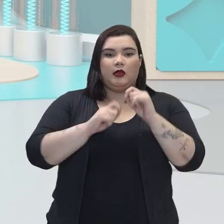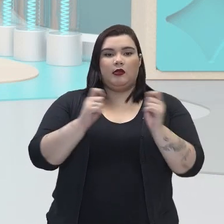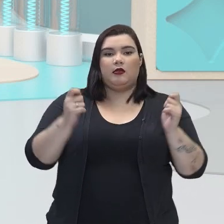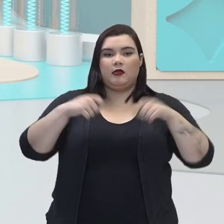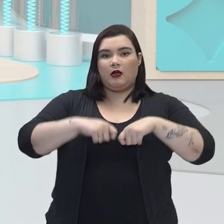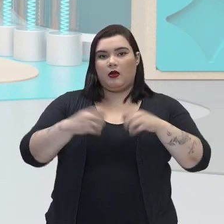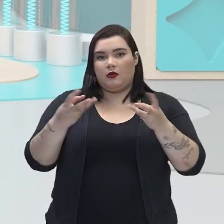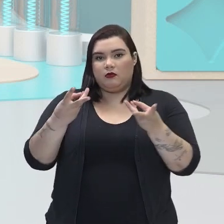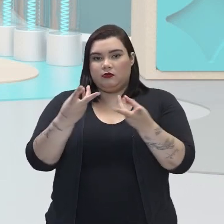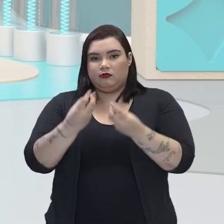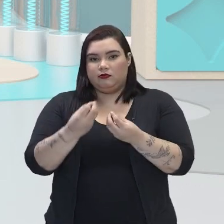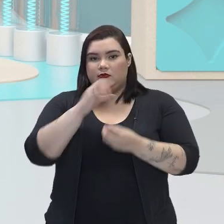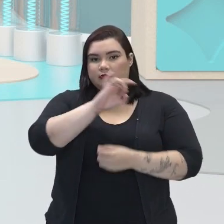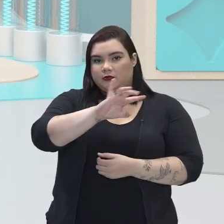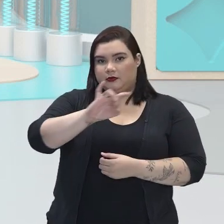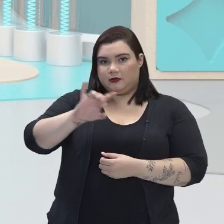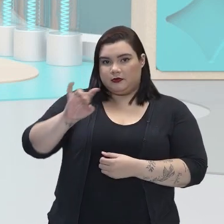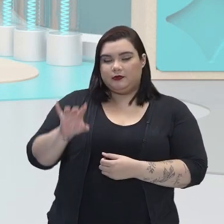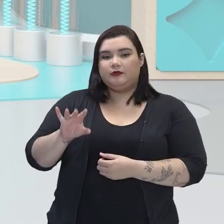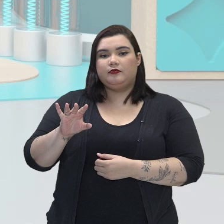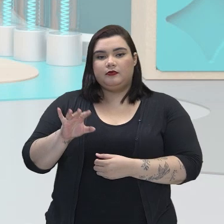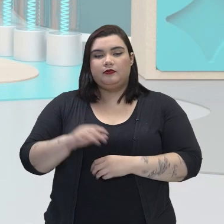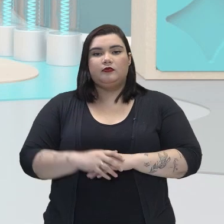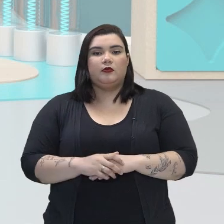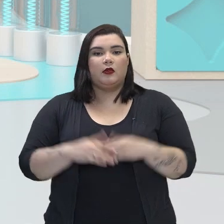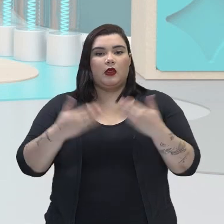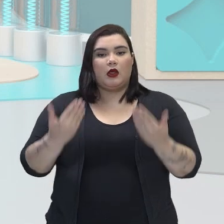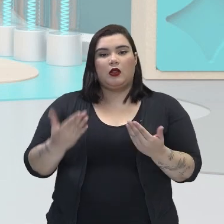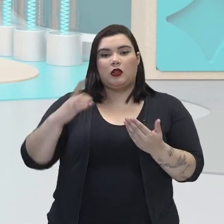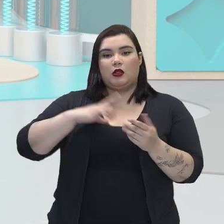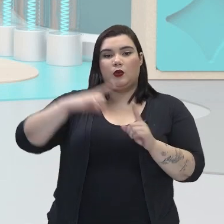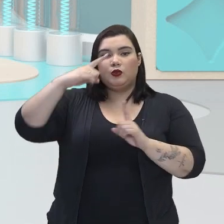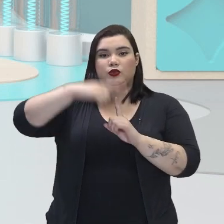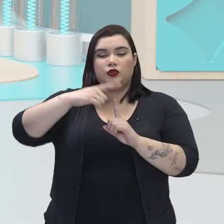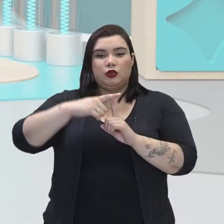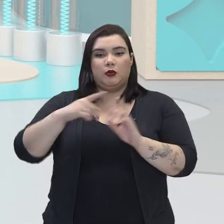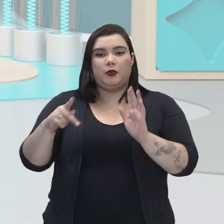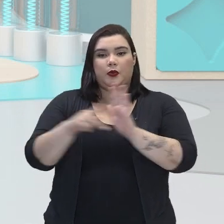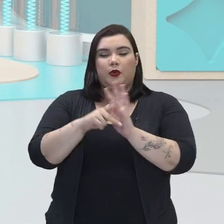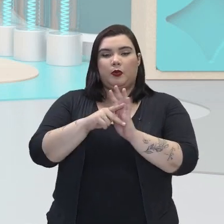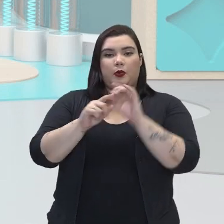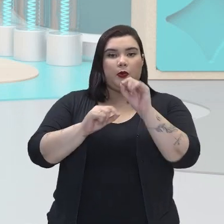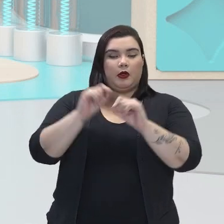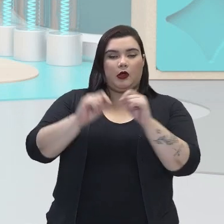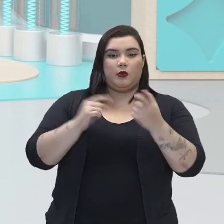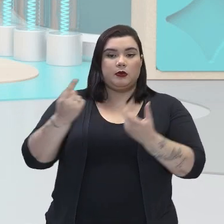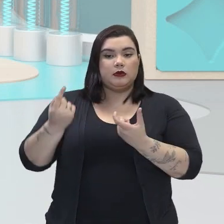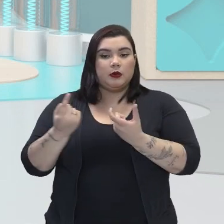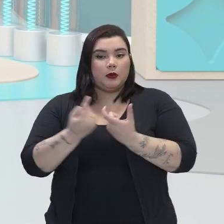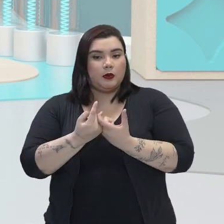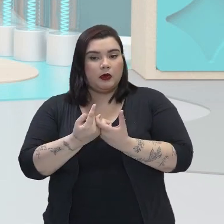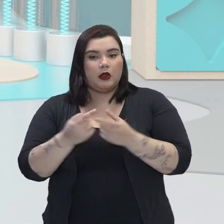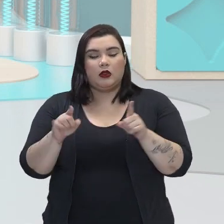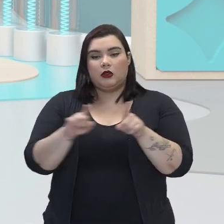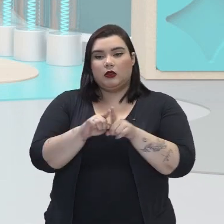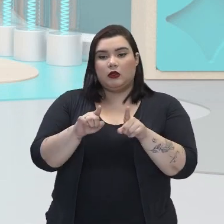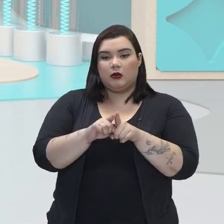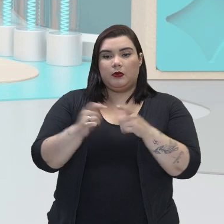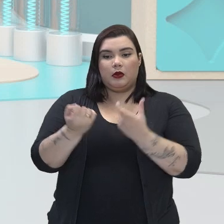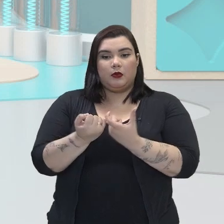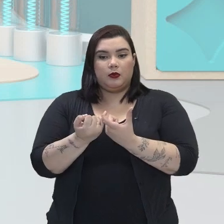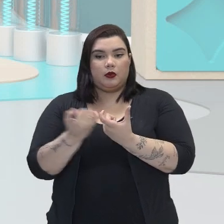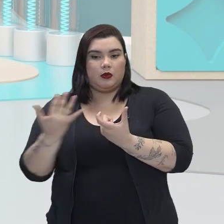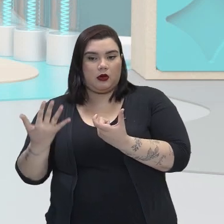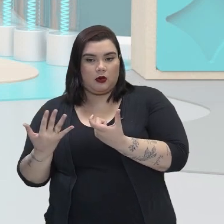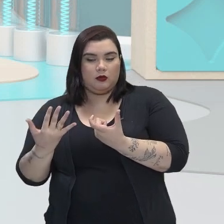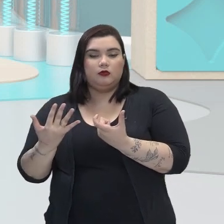contar de forma individual. Eles têm suas formas, né, no singular e no plural. Podemos